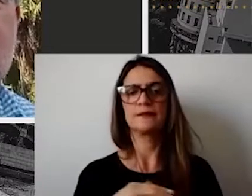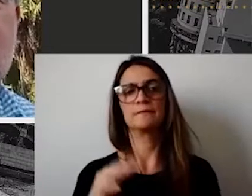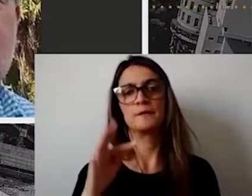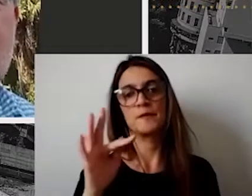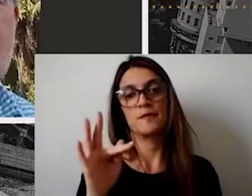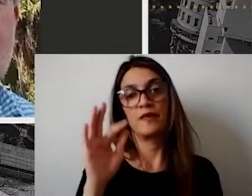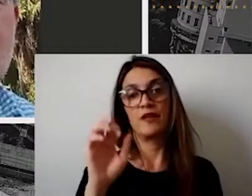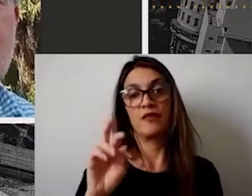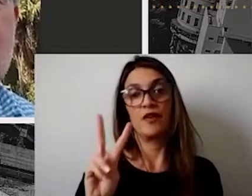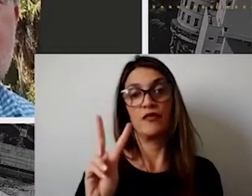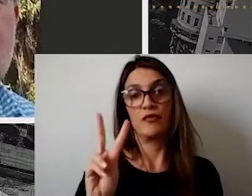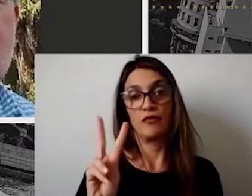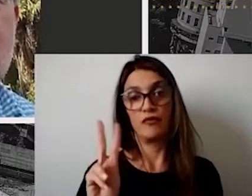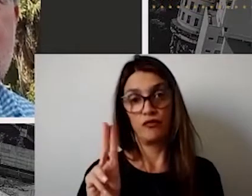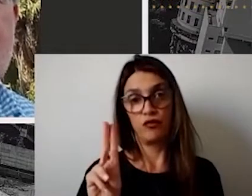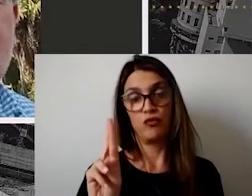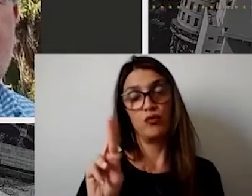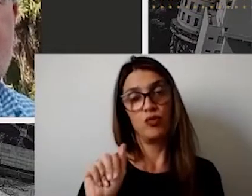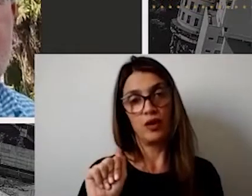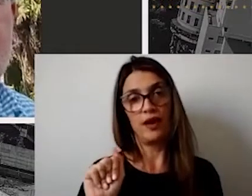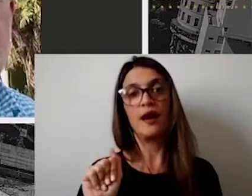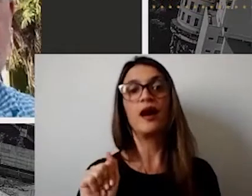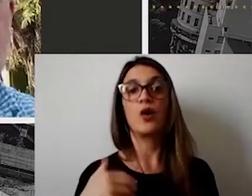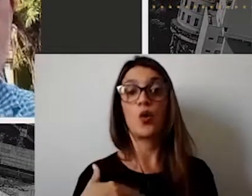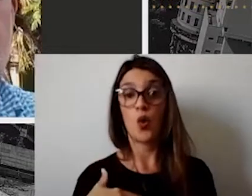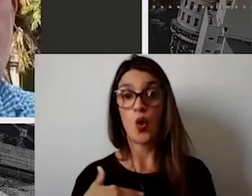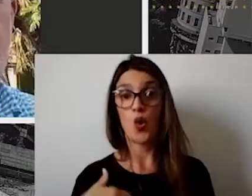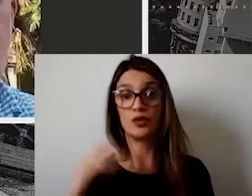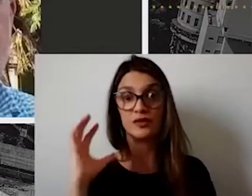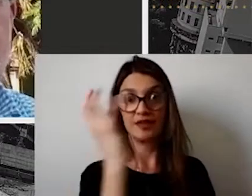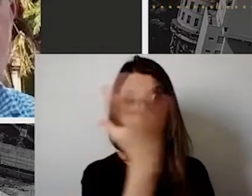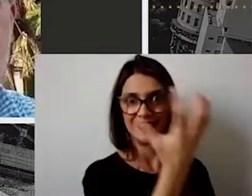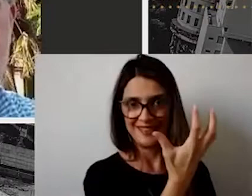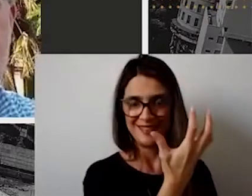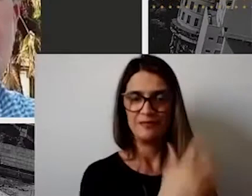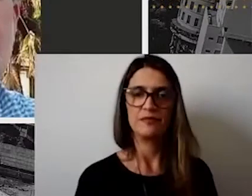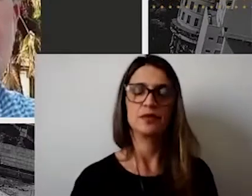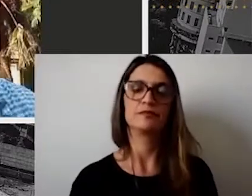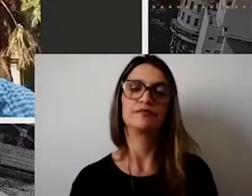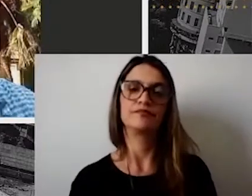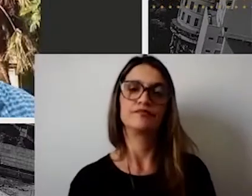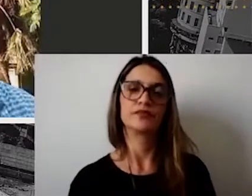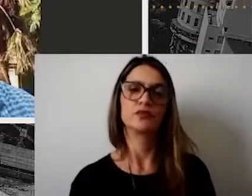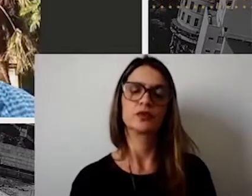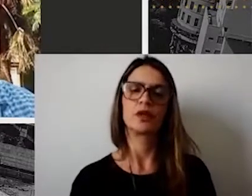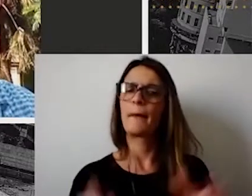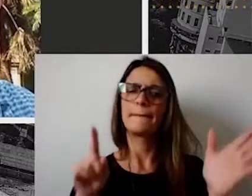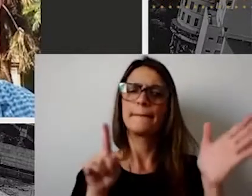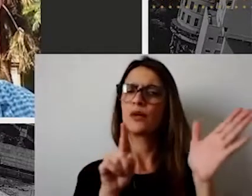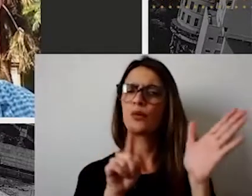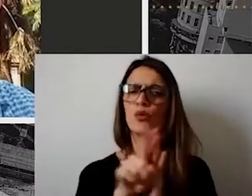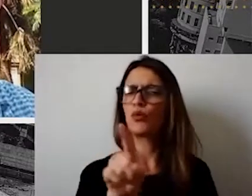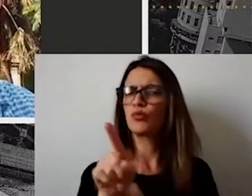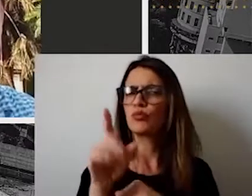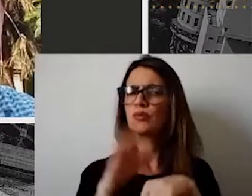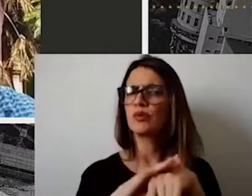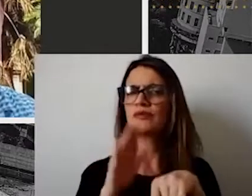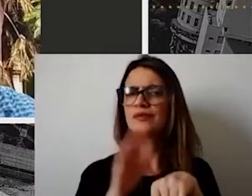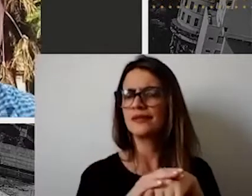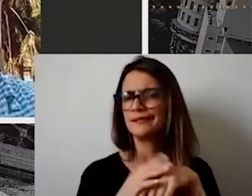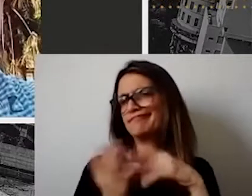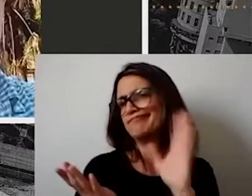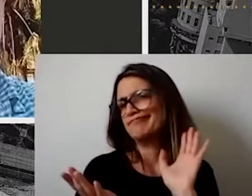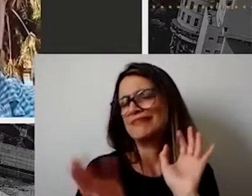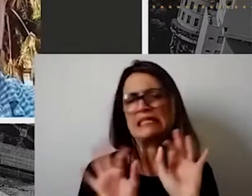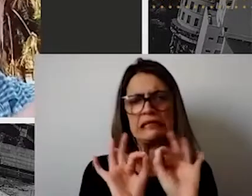né? A gente tem muita dificuldade de falar das coisas sem falar de clima. E eu vou começar com uma pergunta que eu acho que é uma pergunta bem básica, assim, para você,